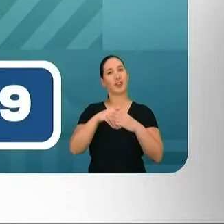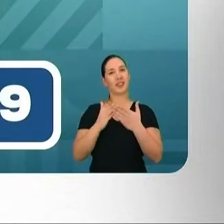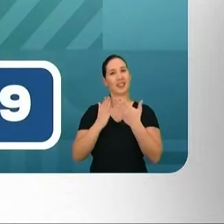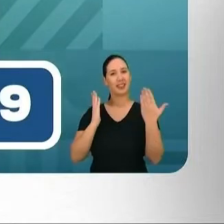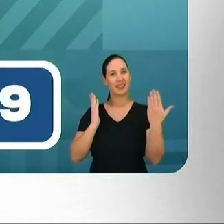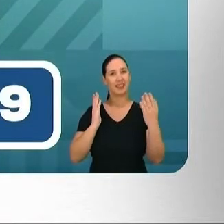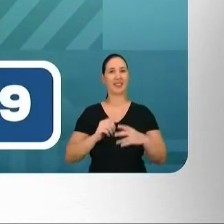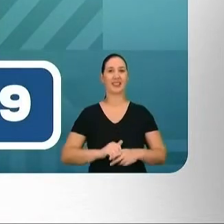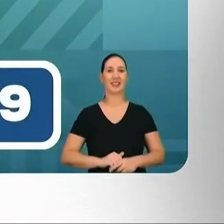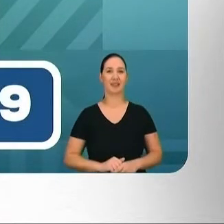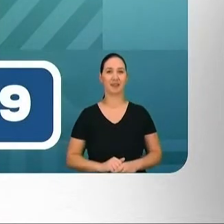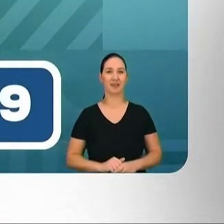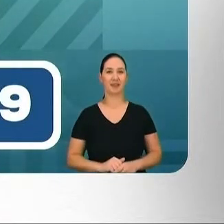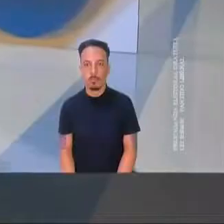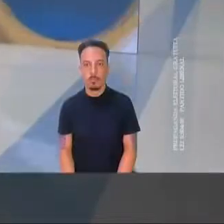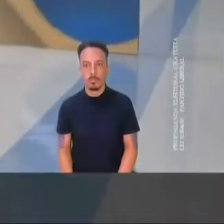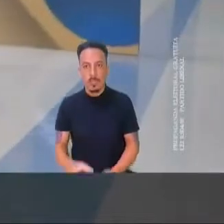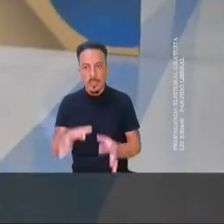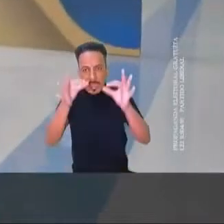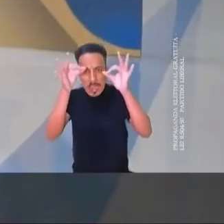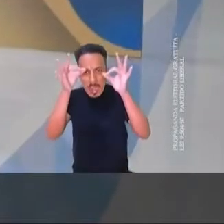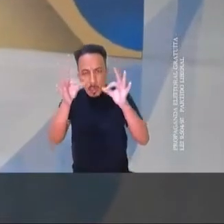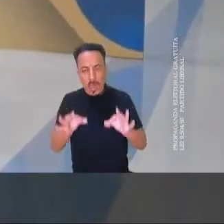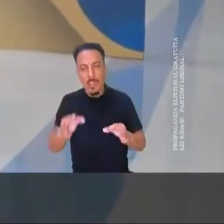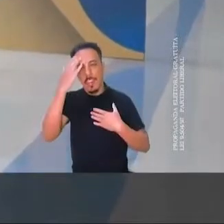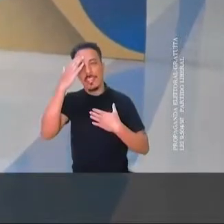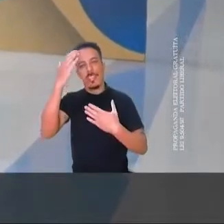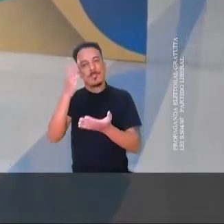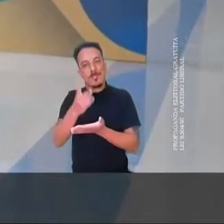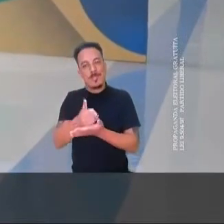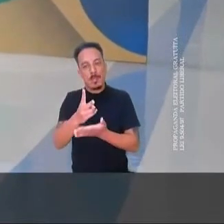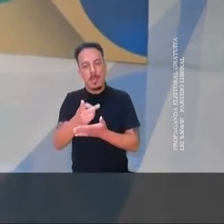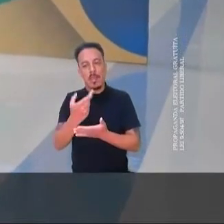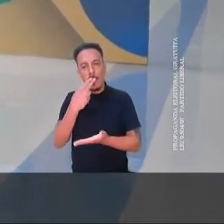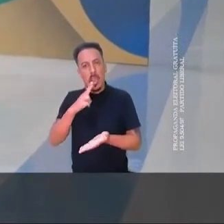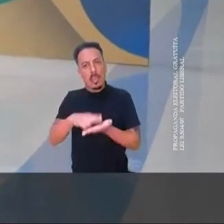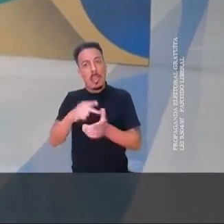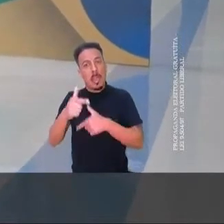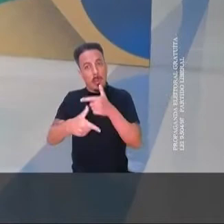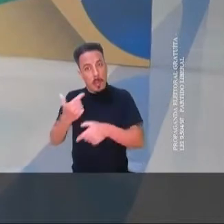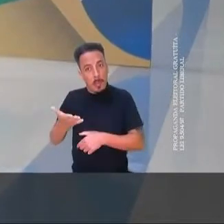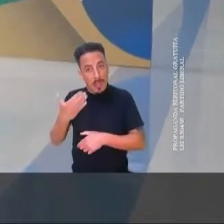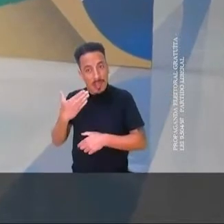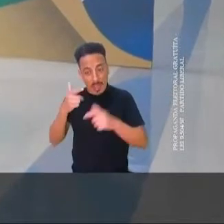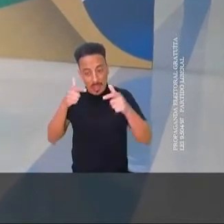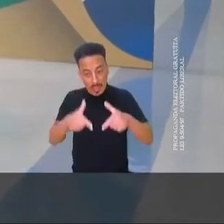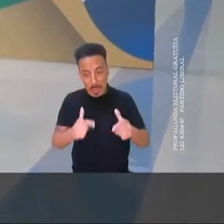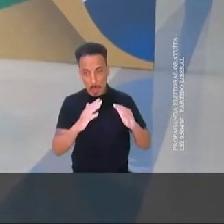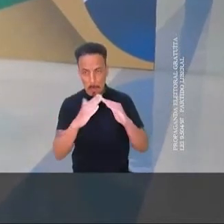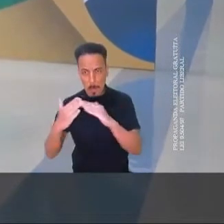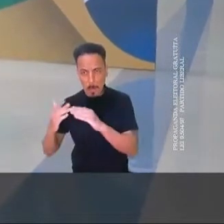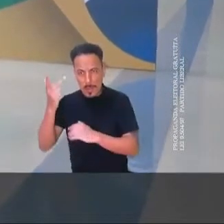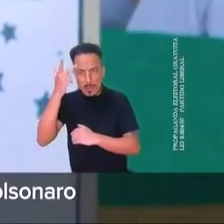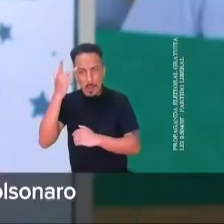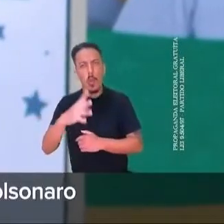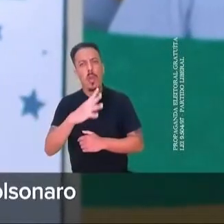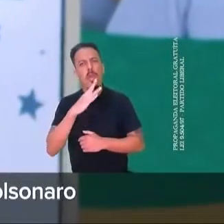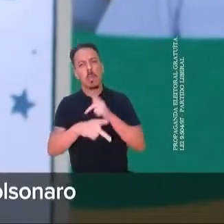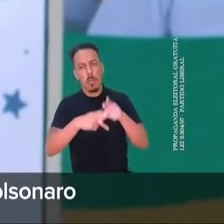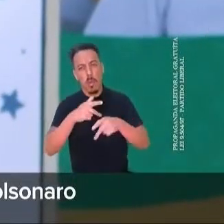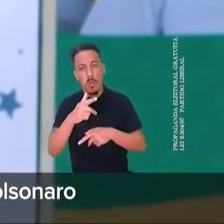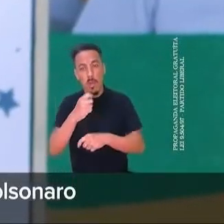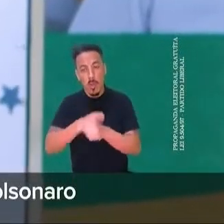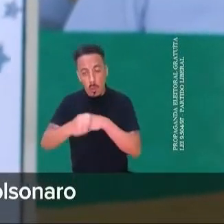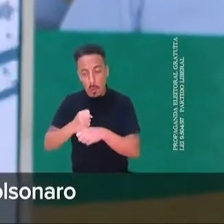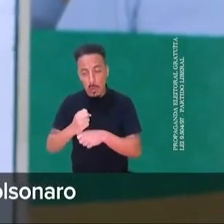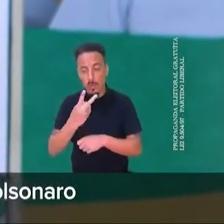Gomes, 51999. Lealdade e gratidão sempre. Fui carteiro na periferia de São Paulo e conheço bem o nosso povo. Em